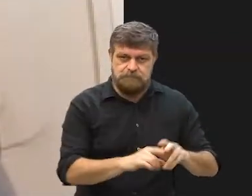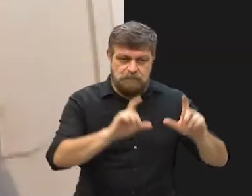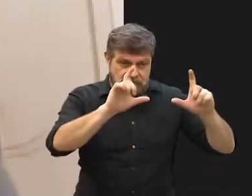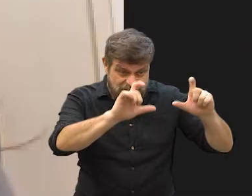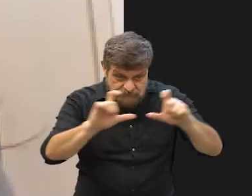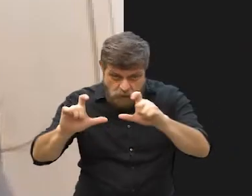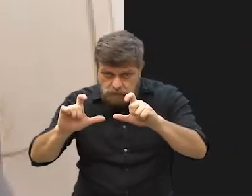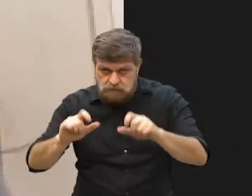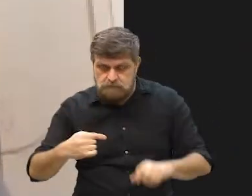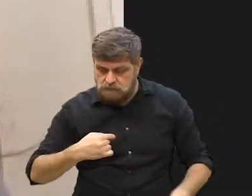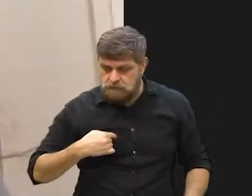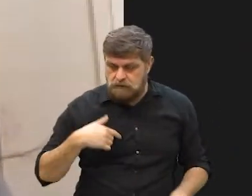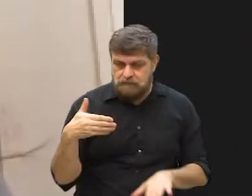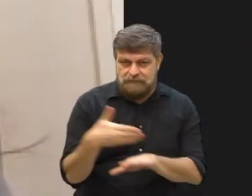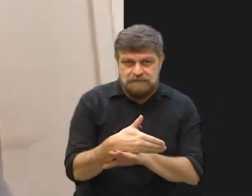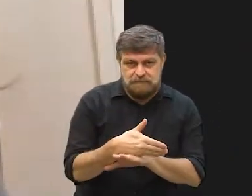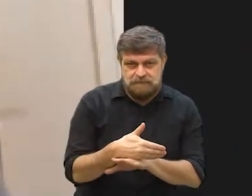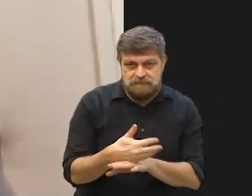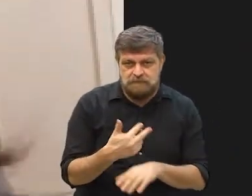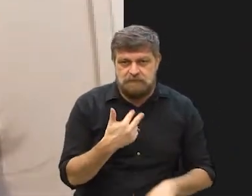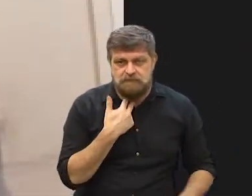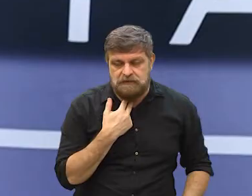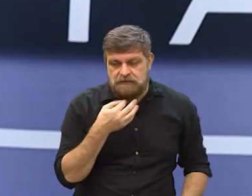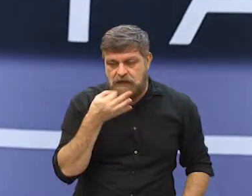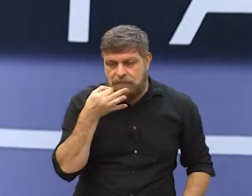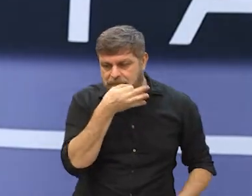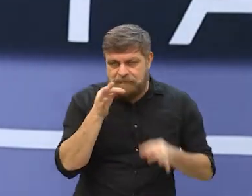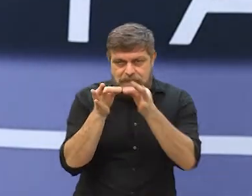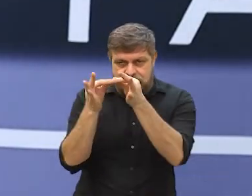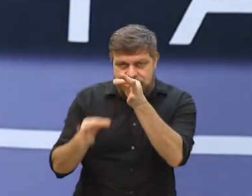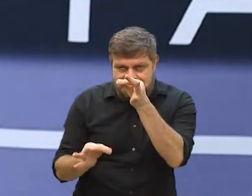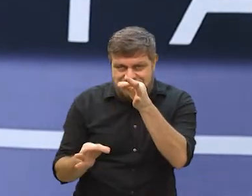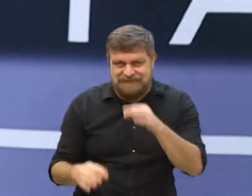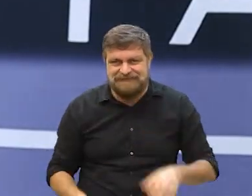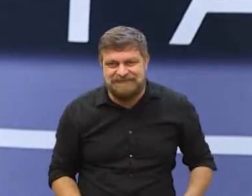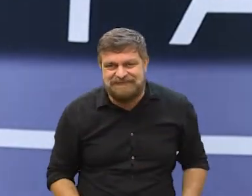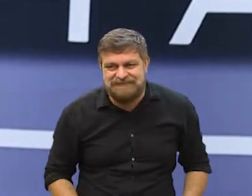fotos, né? Eu nem sei se eu posso falar, porque eu falo muito, né?